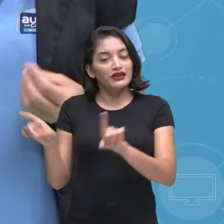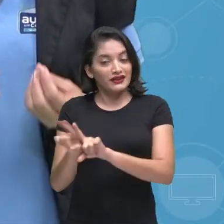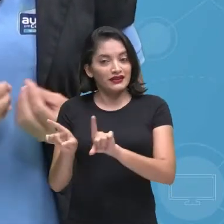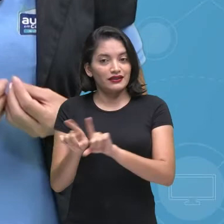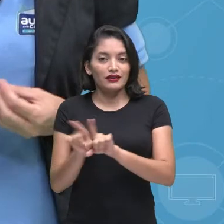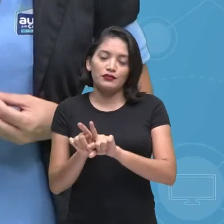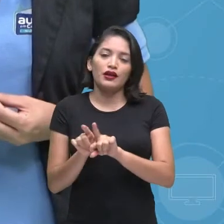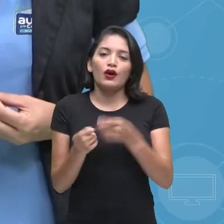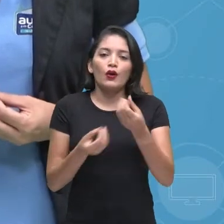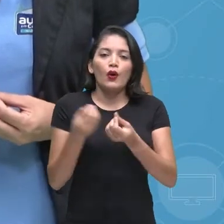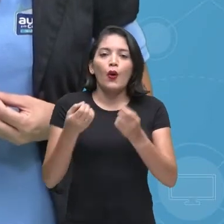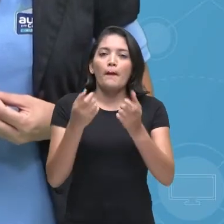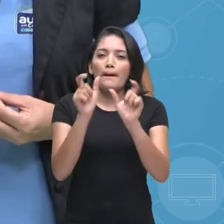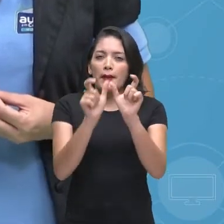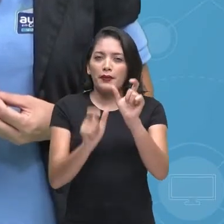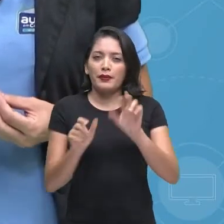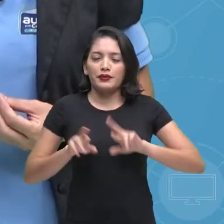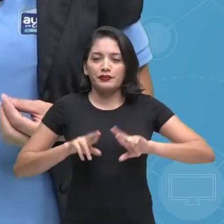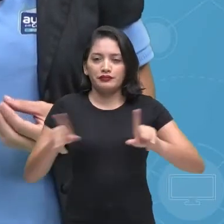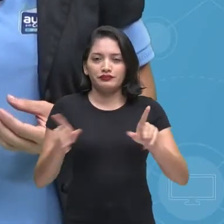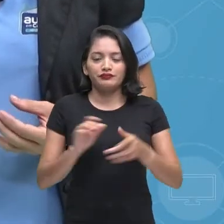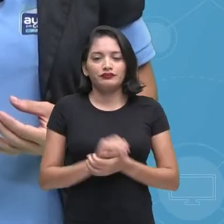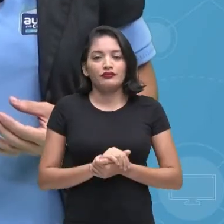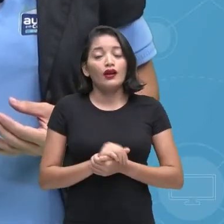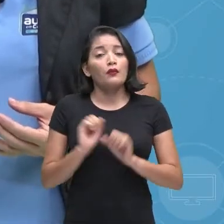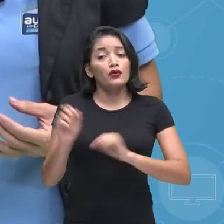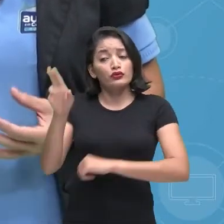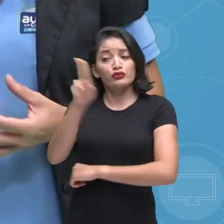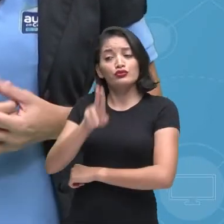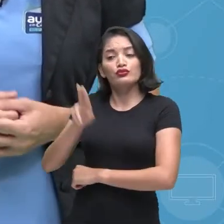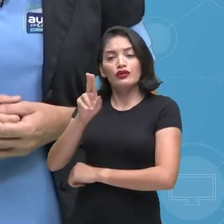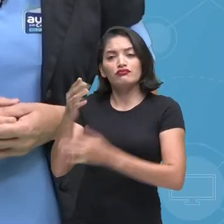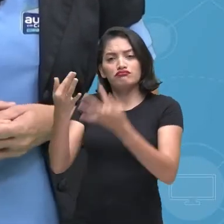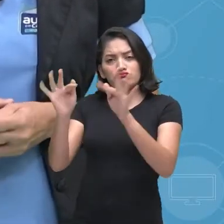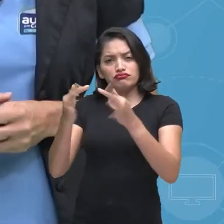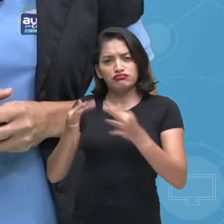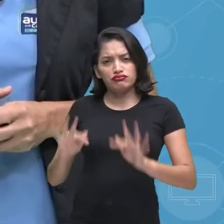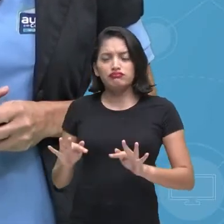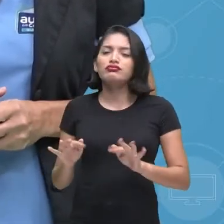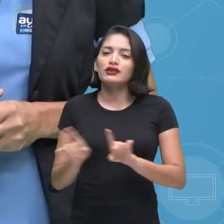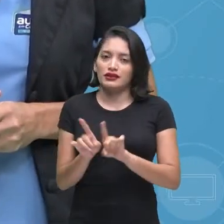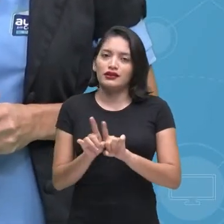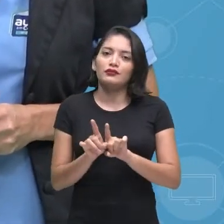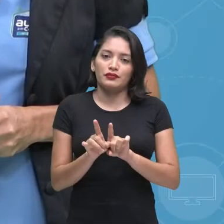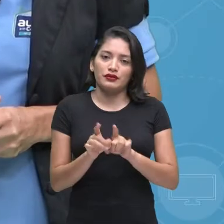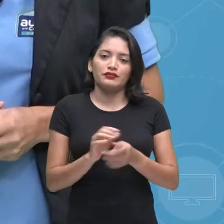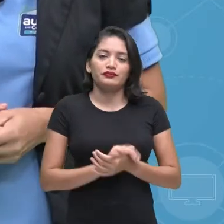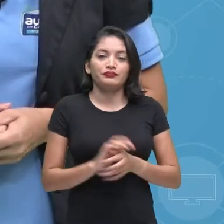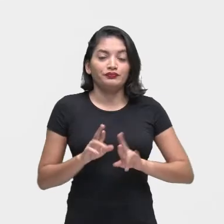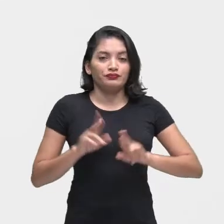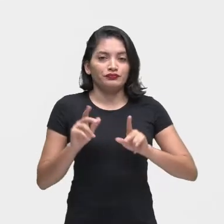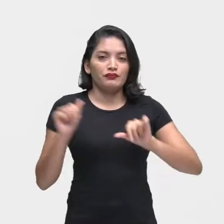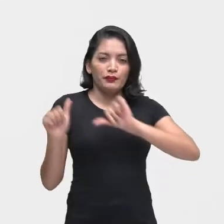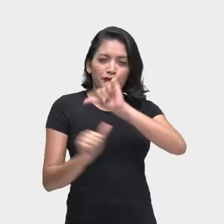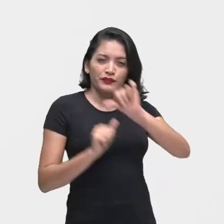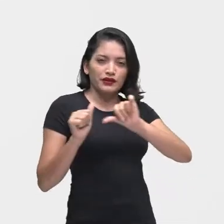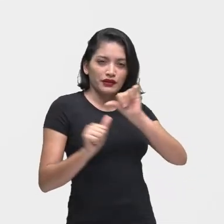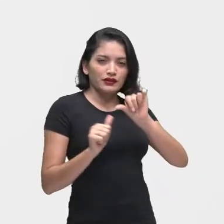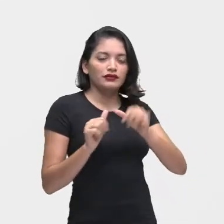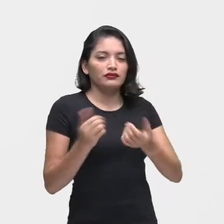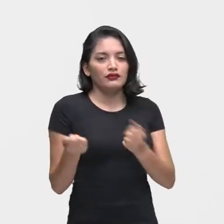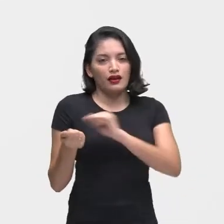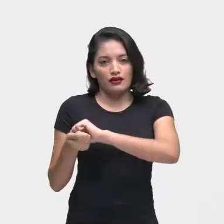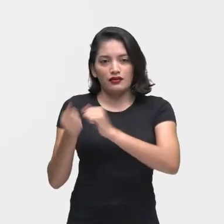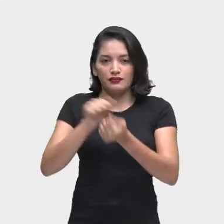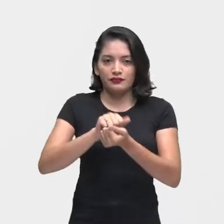comigo as formas contraídas sim eu posso utilizar também isso que eu falei aqui na forma contraída vamos ver como é que